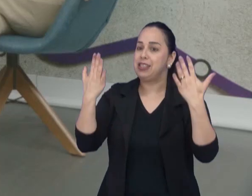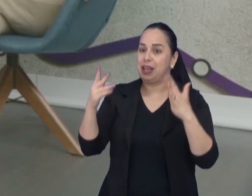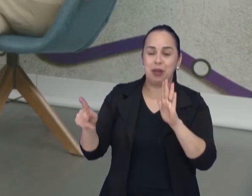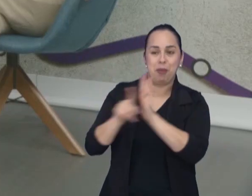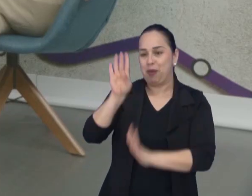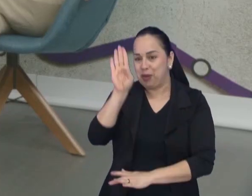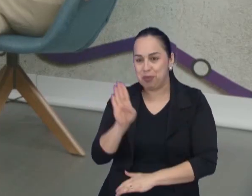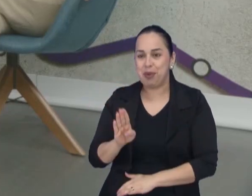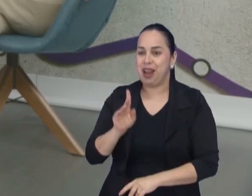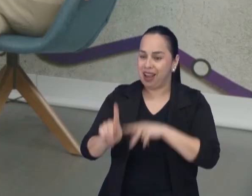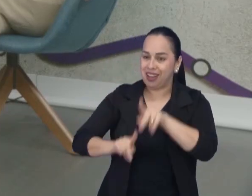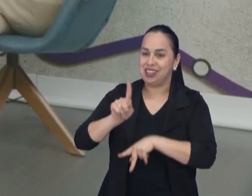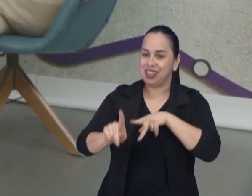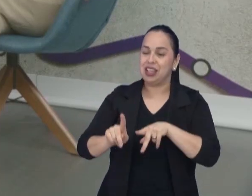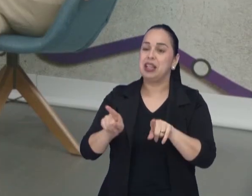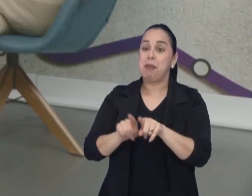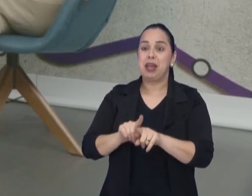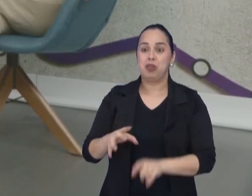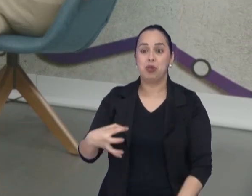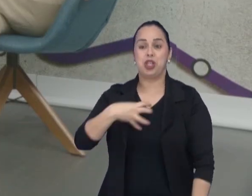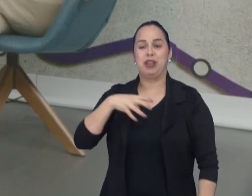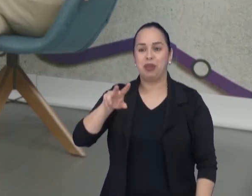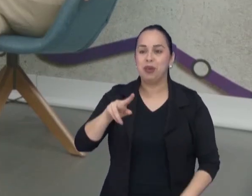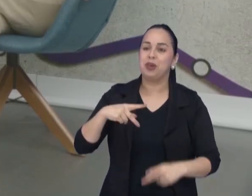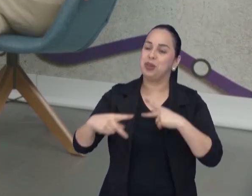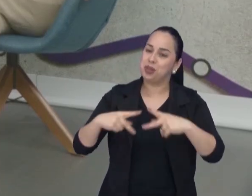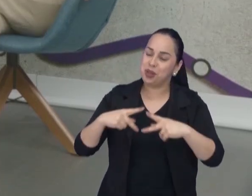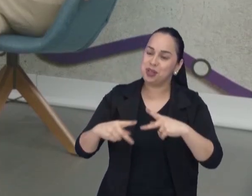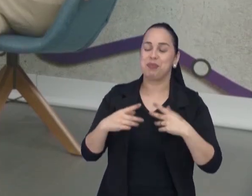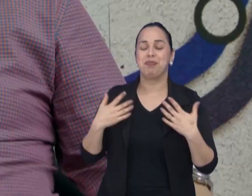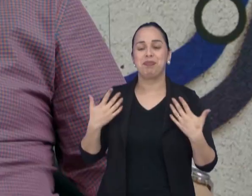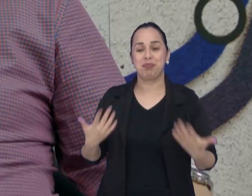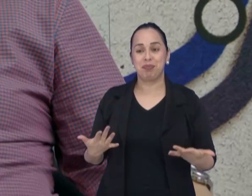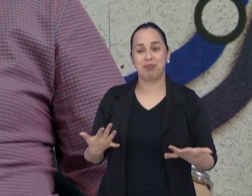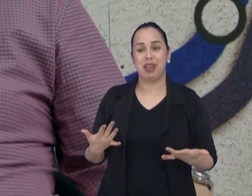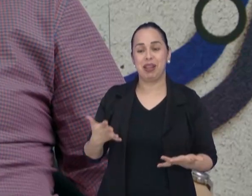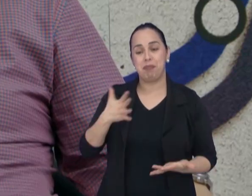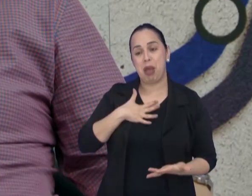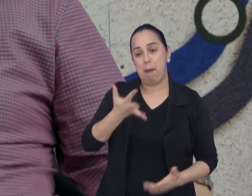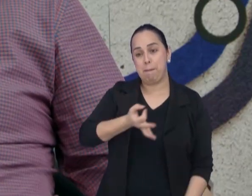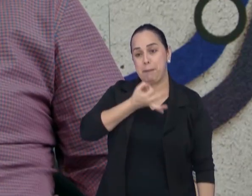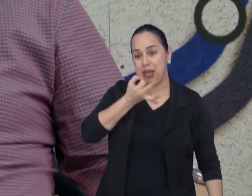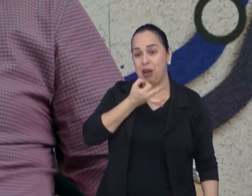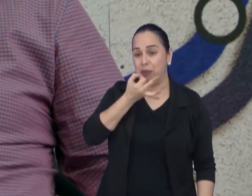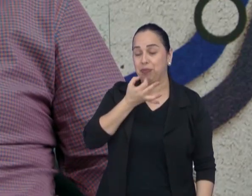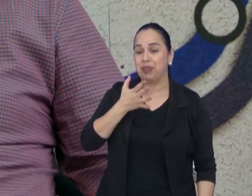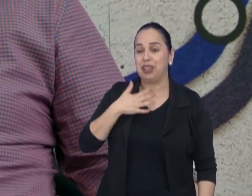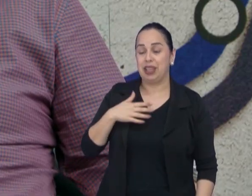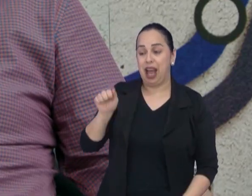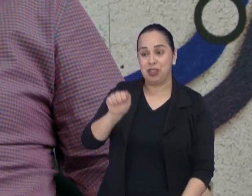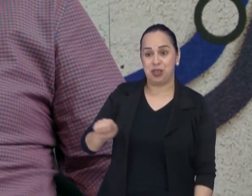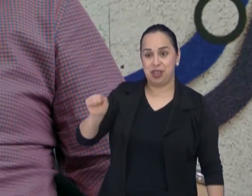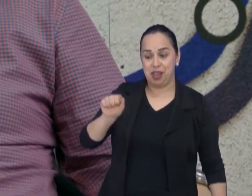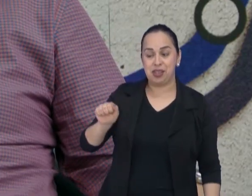brasileira e super joseense também, né? Sim, exato. Então, enfim, nós nós da Associação Comercial, achamos que o comércio